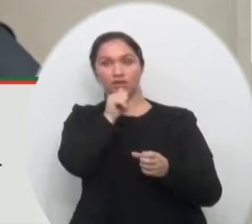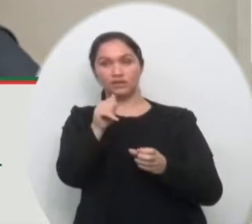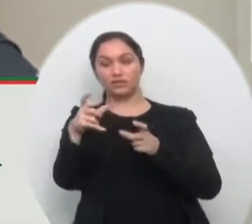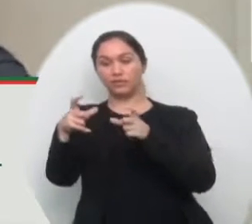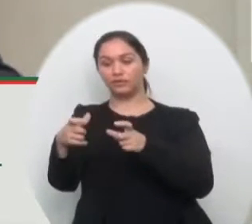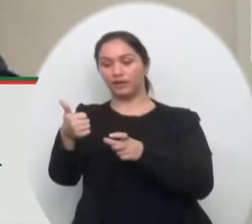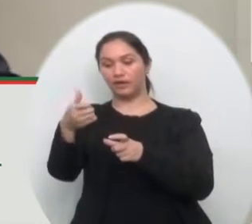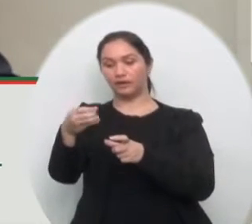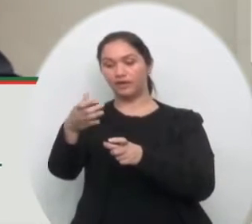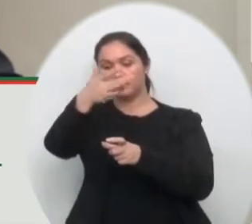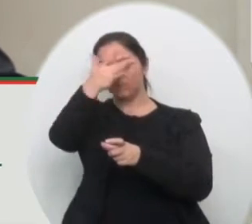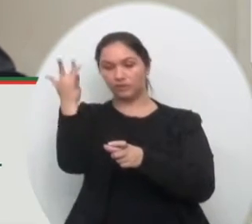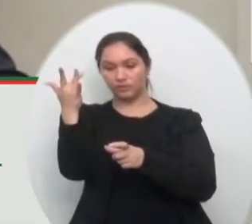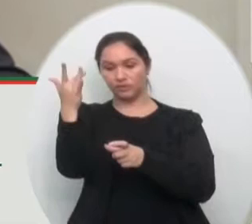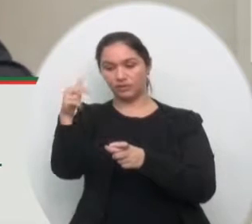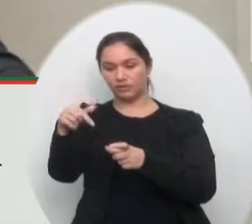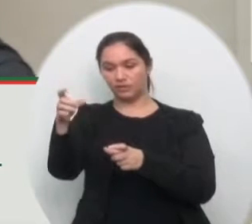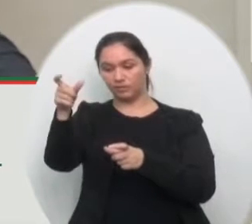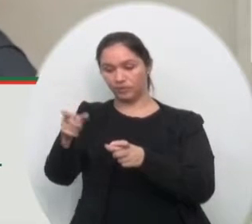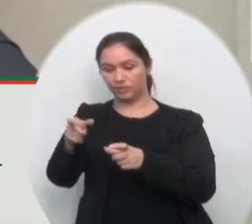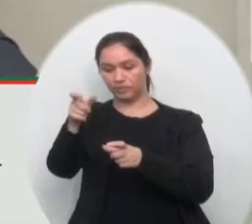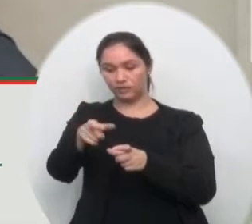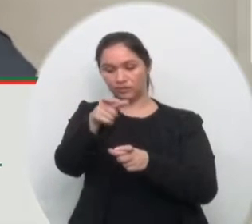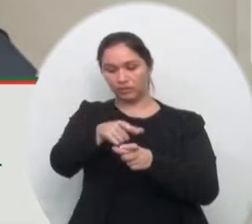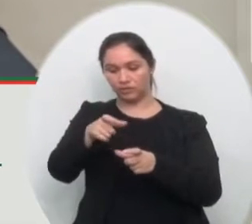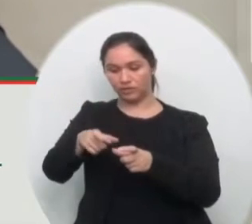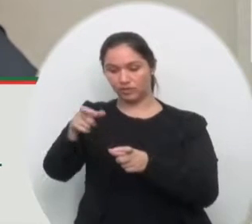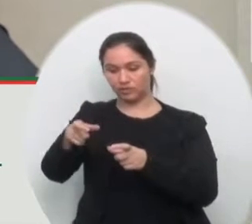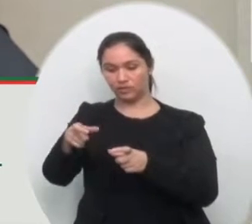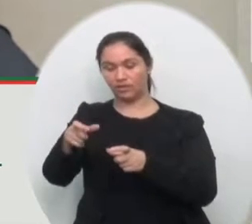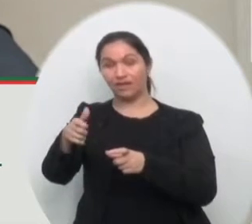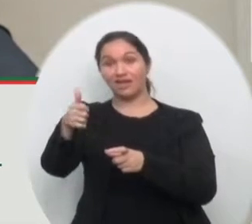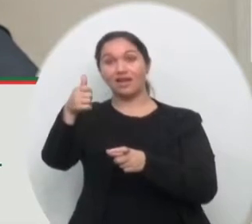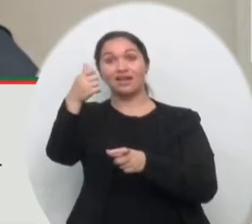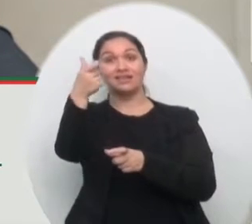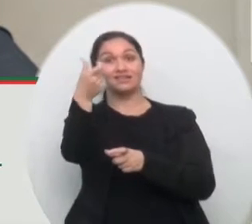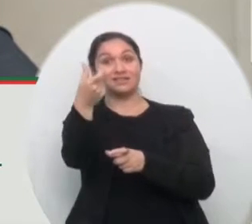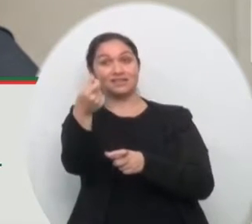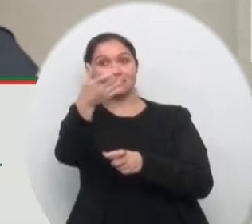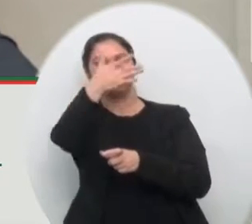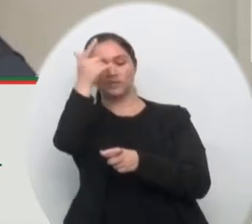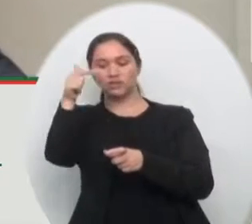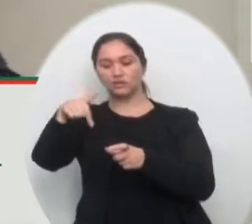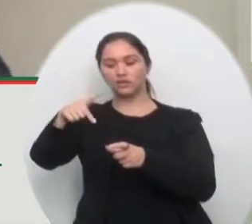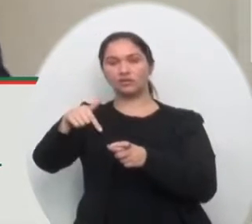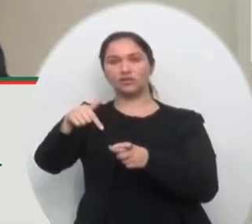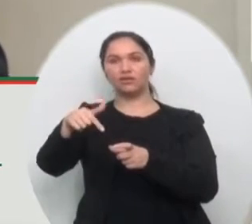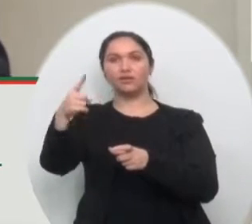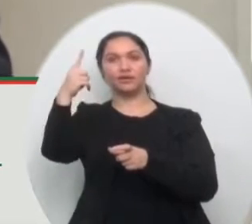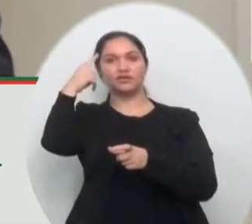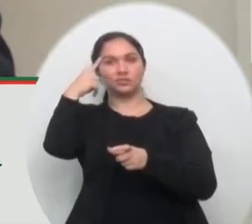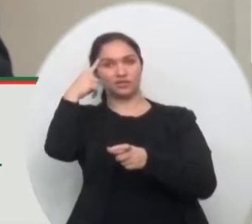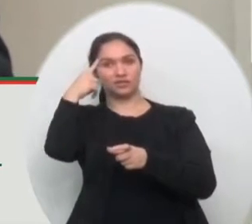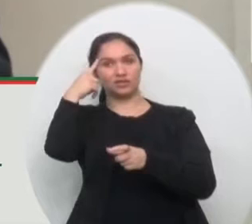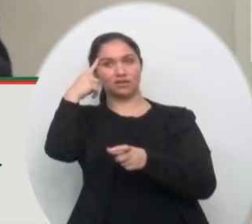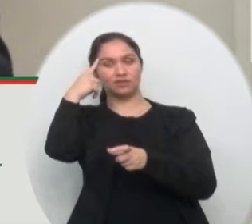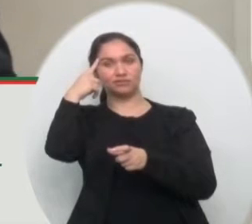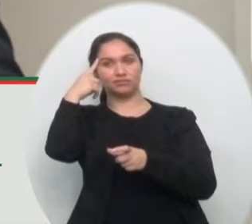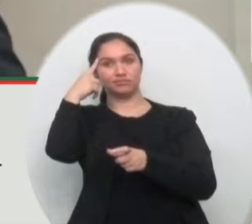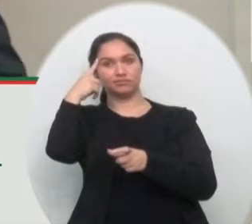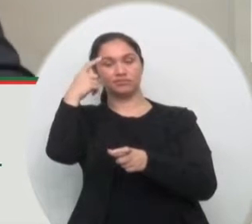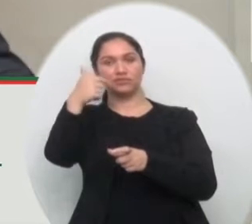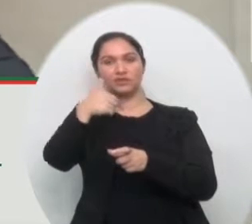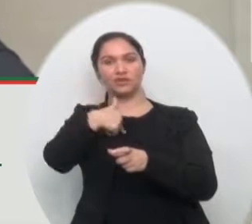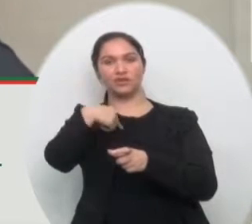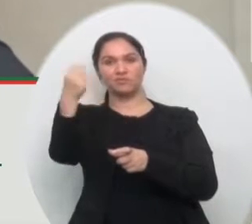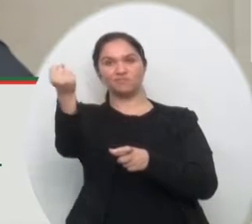em cometer suicídio. Por cada ato consumado, existe de 20 a 40 tentativas frustradas. E